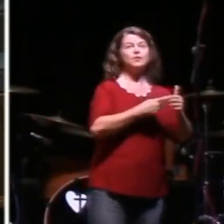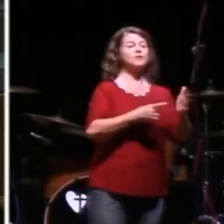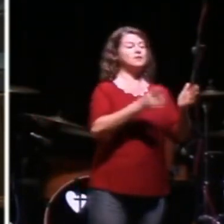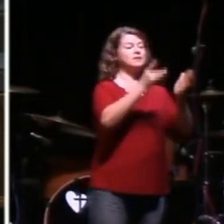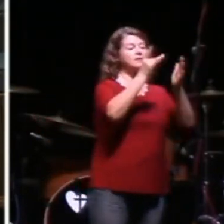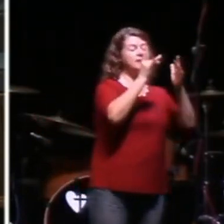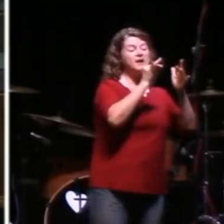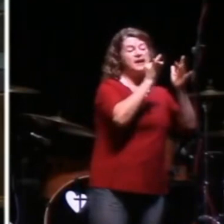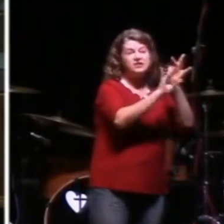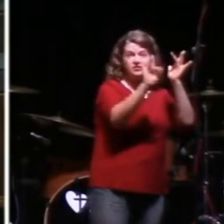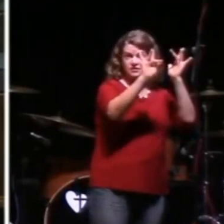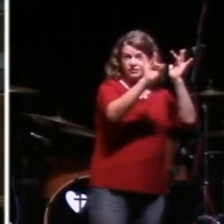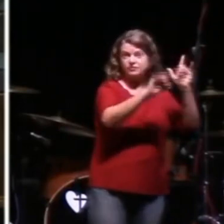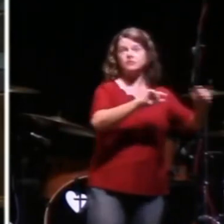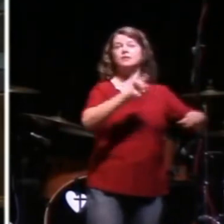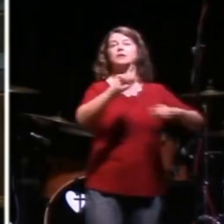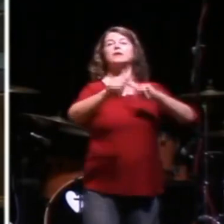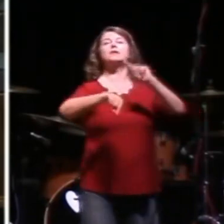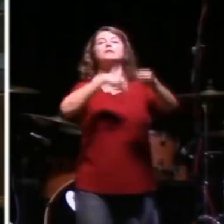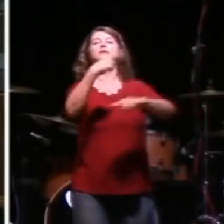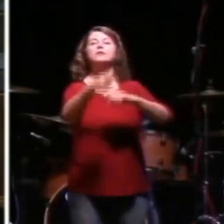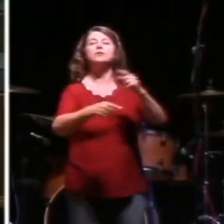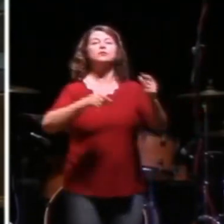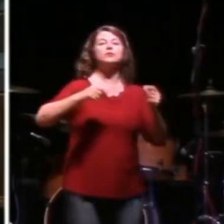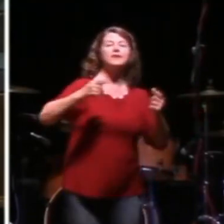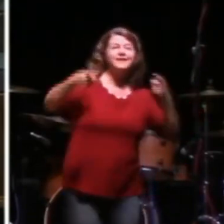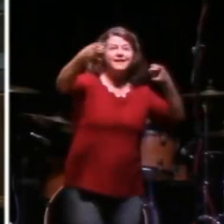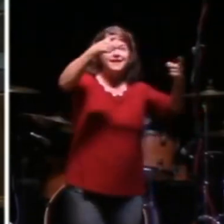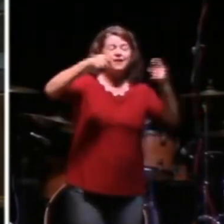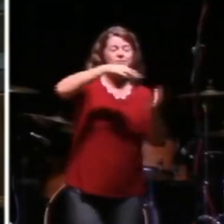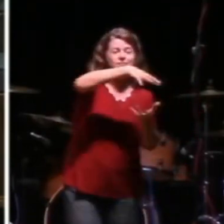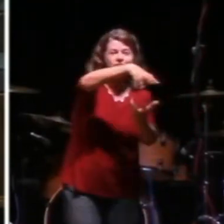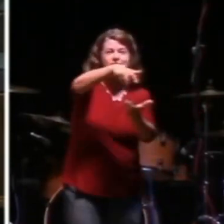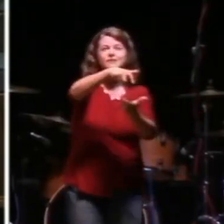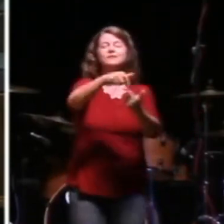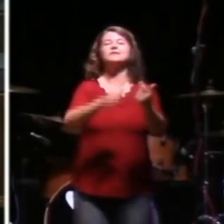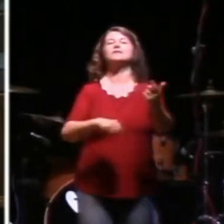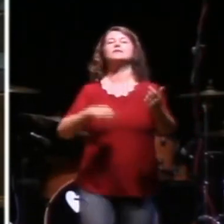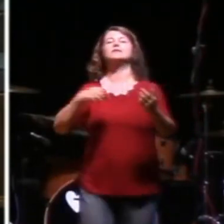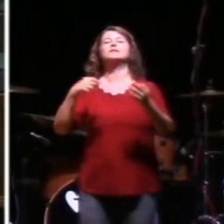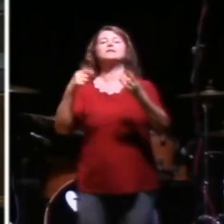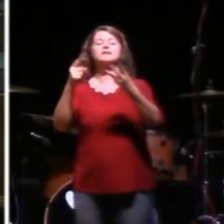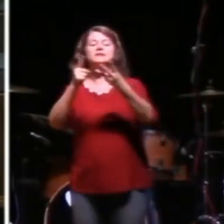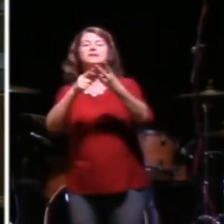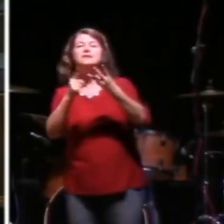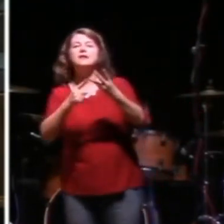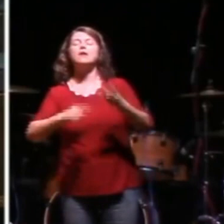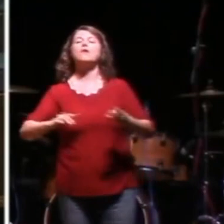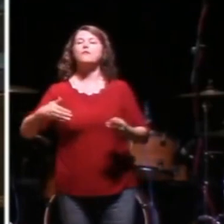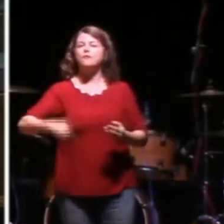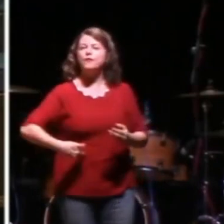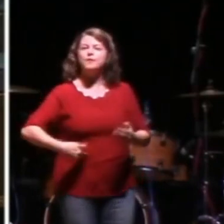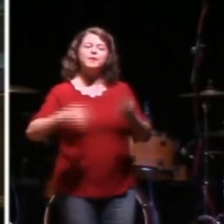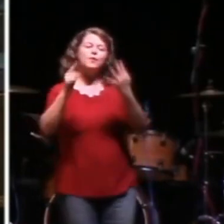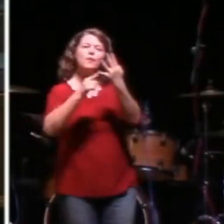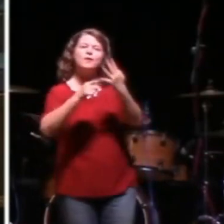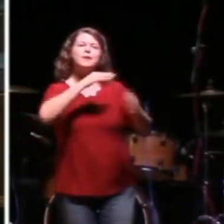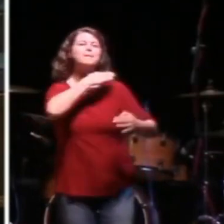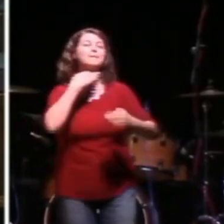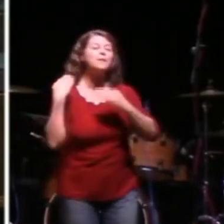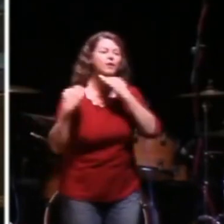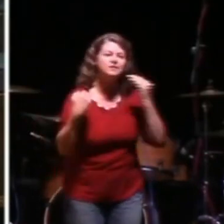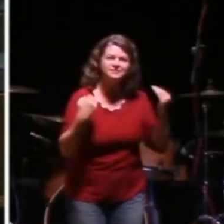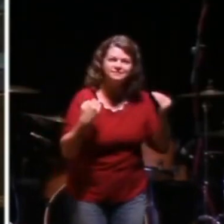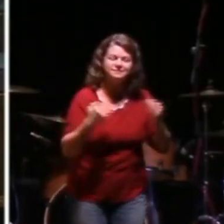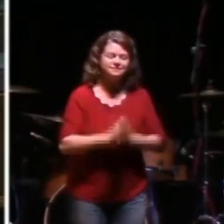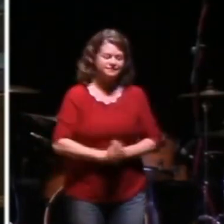mundial um terceiro vai trazer fome e um quarto vai trazer a morte quando o cordeiro abriu o quarto selo ouvi